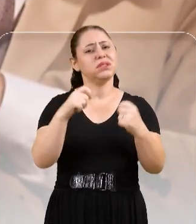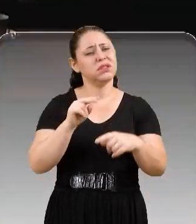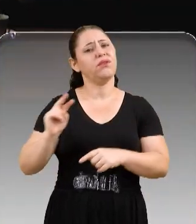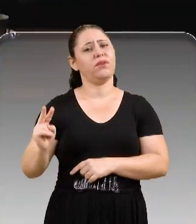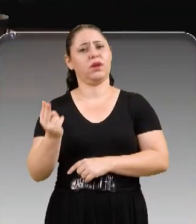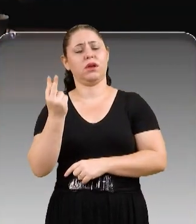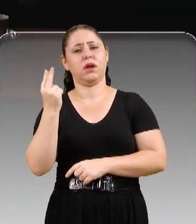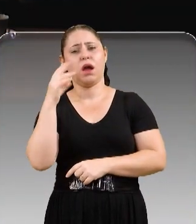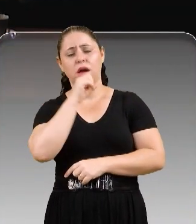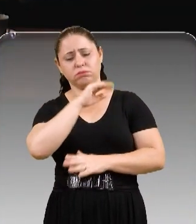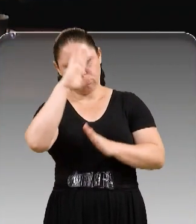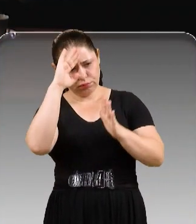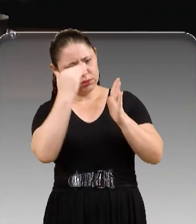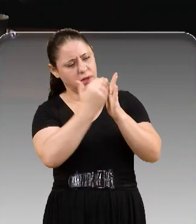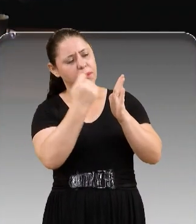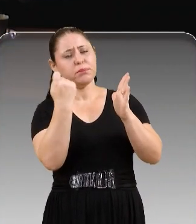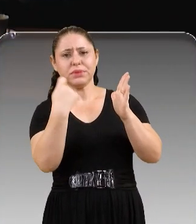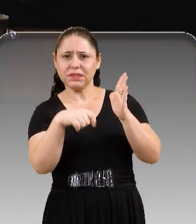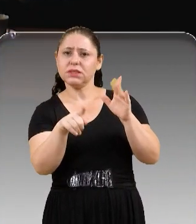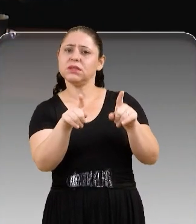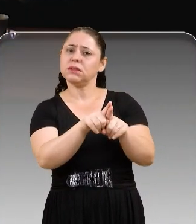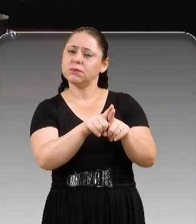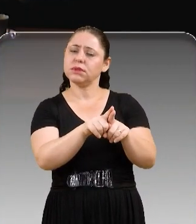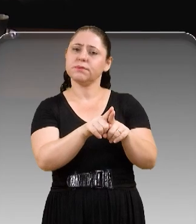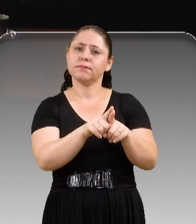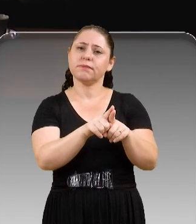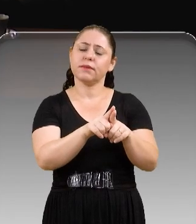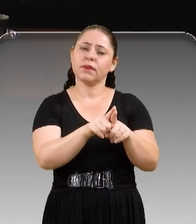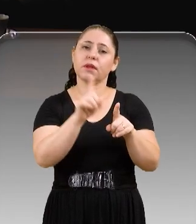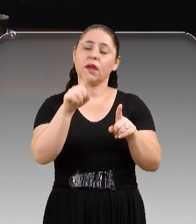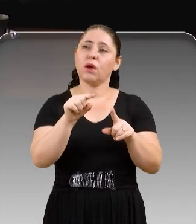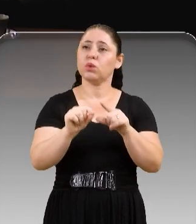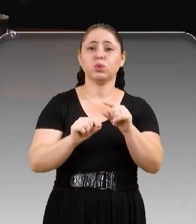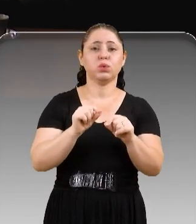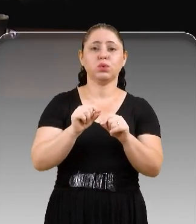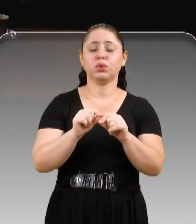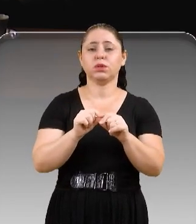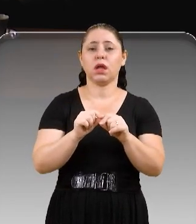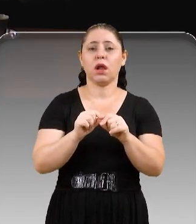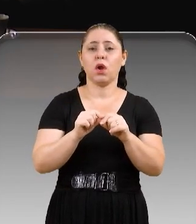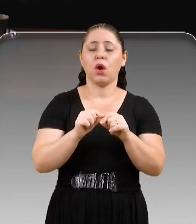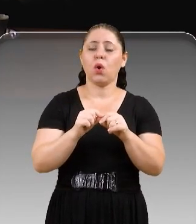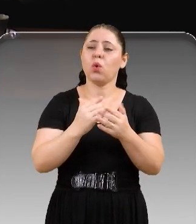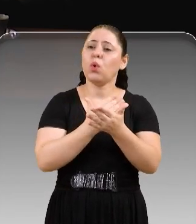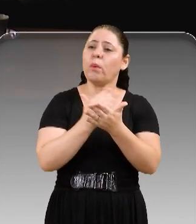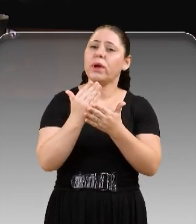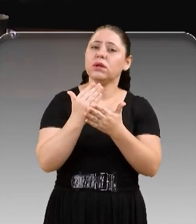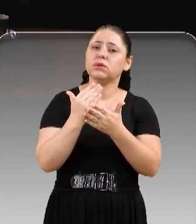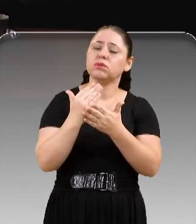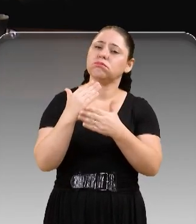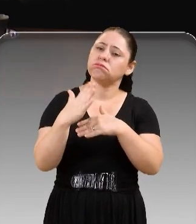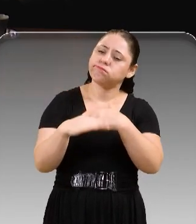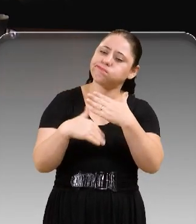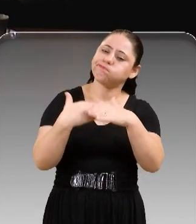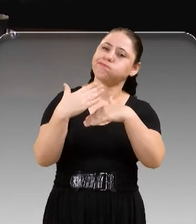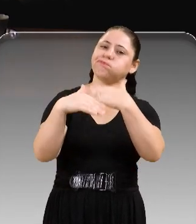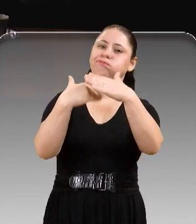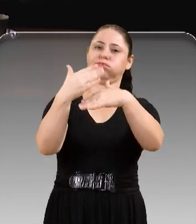que tem que ser valorizada, tem que ser reconhecida e que é o motor, na